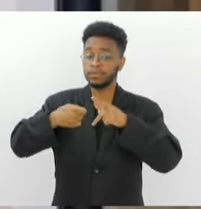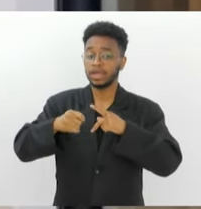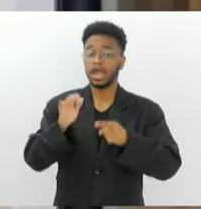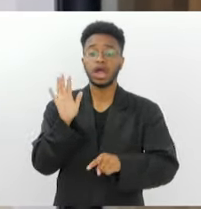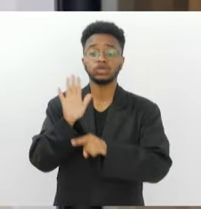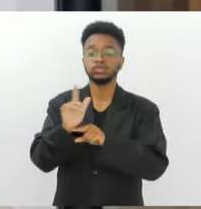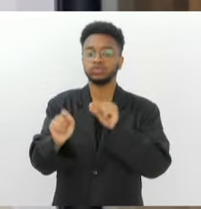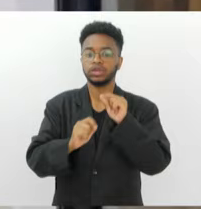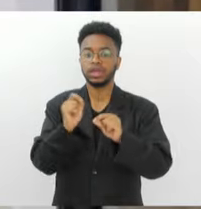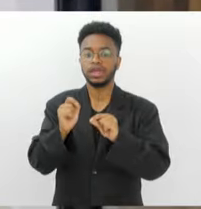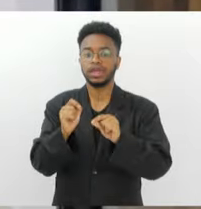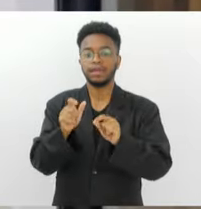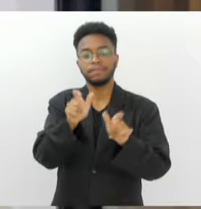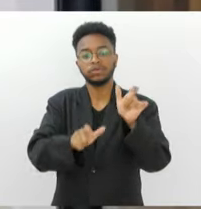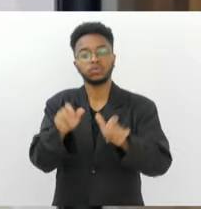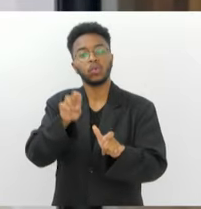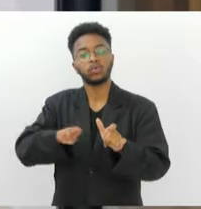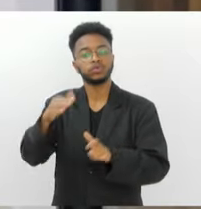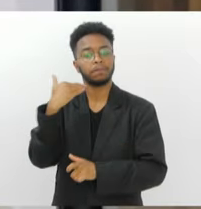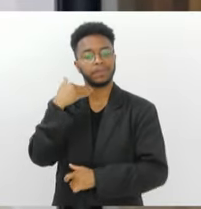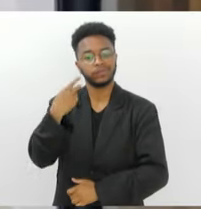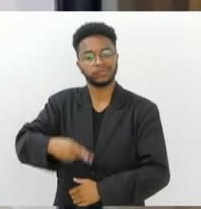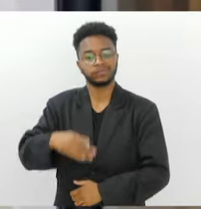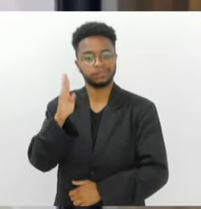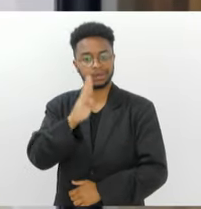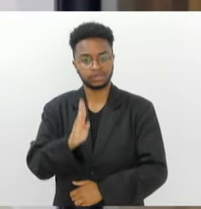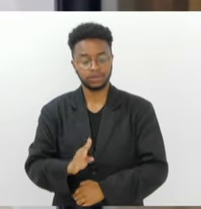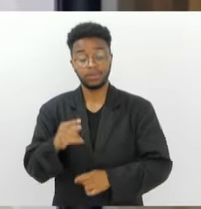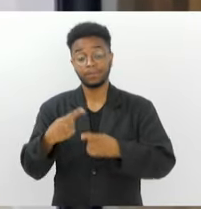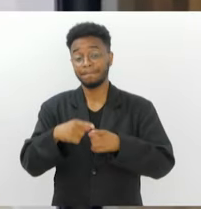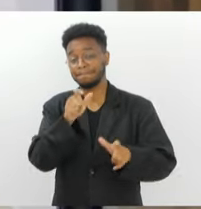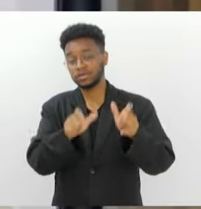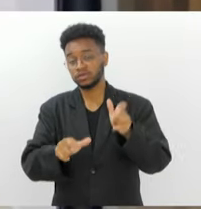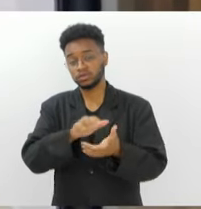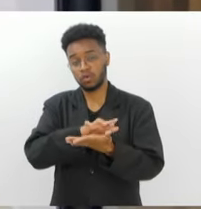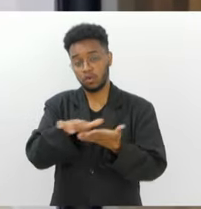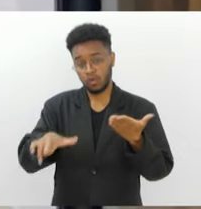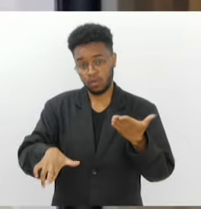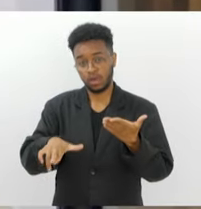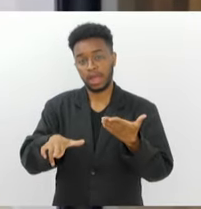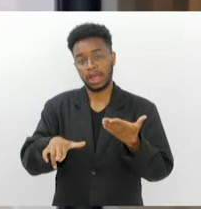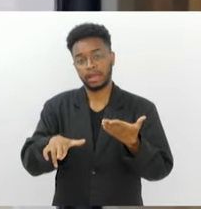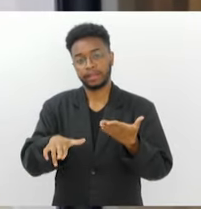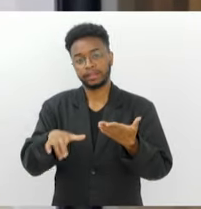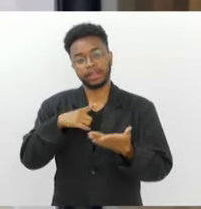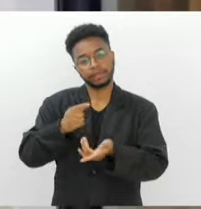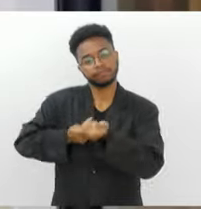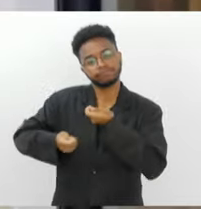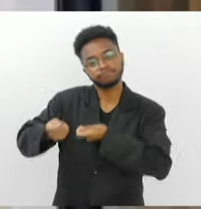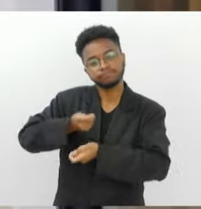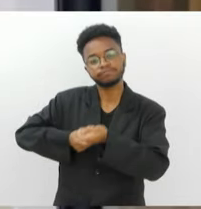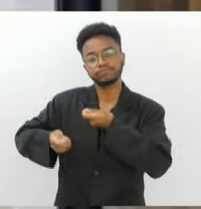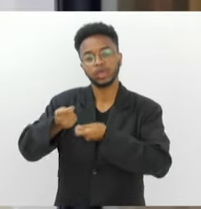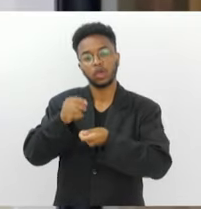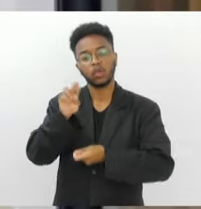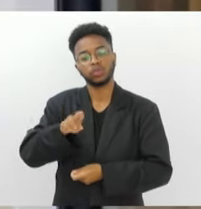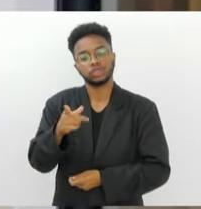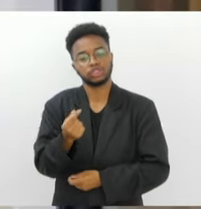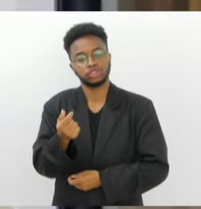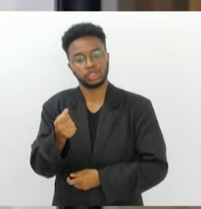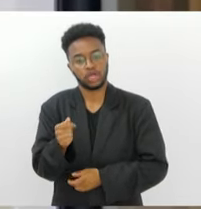da bancarização no Brasil. Muitas pessoas, apesar de negociarem muito em